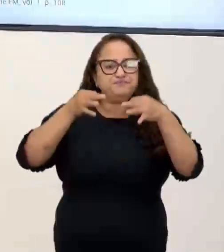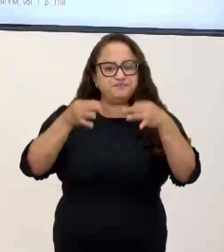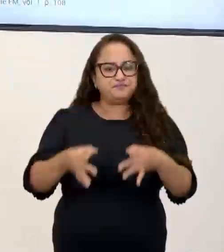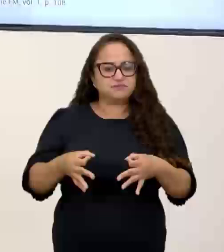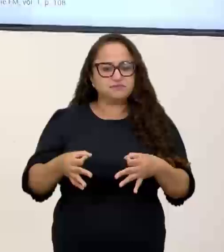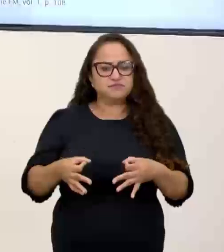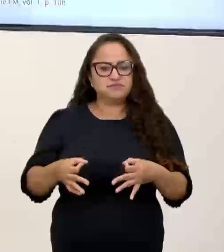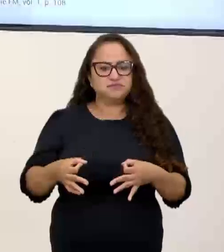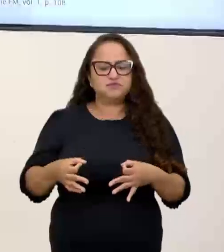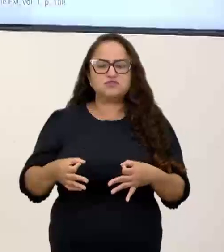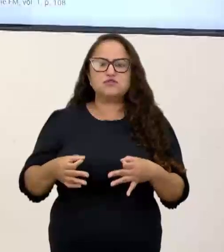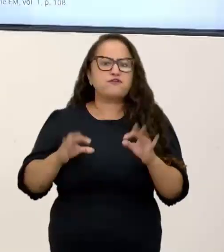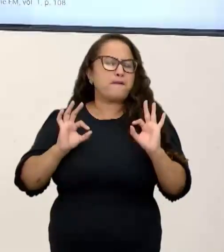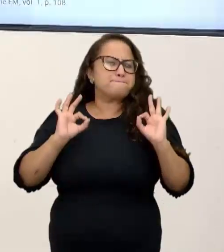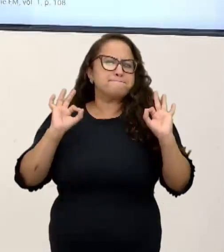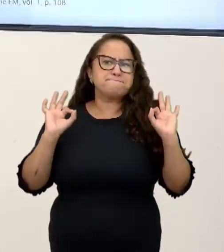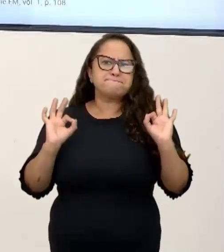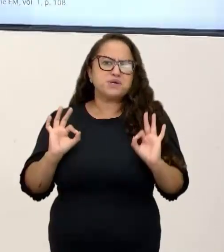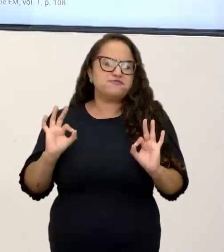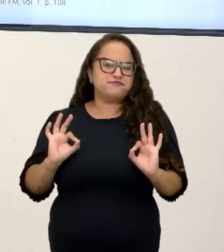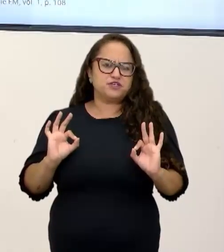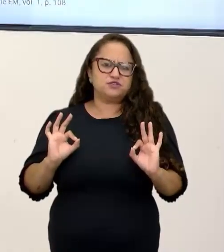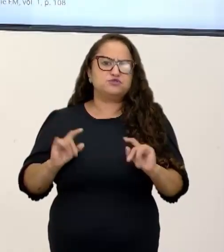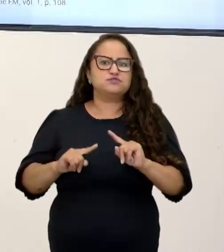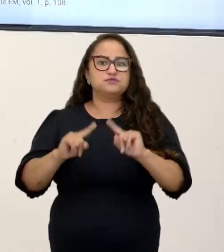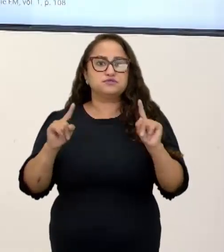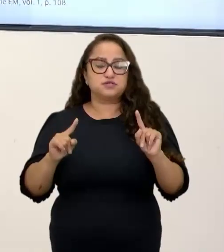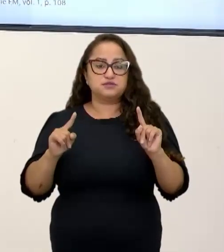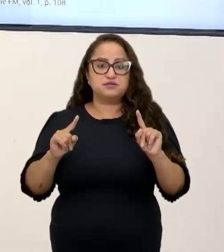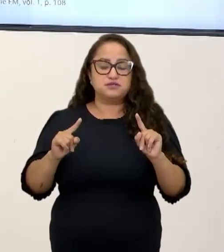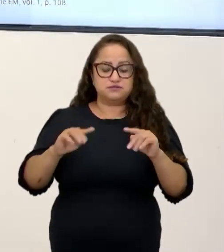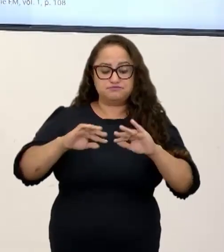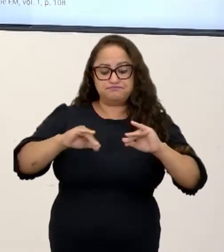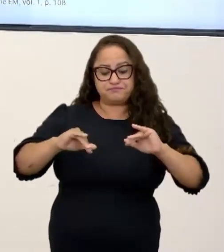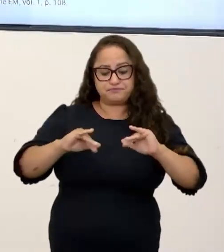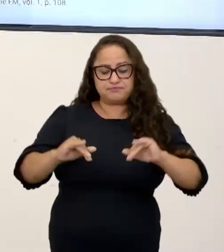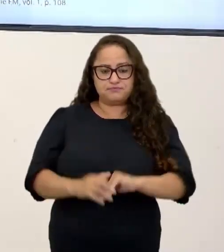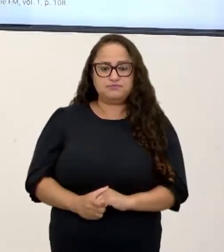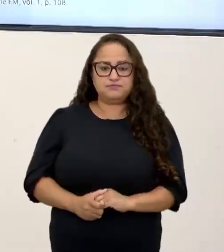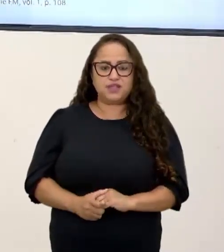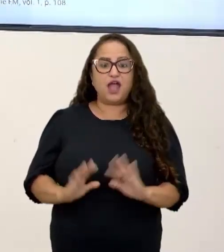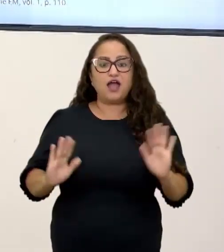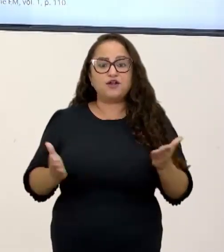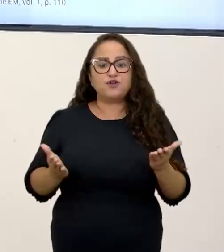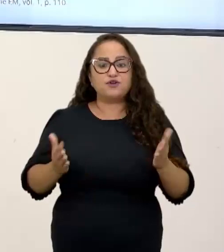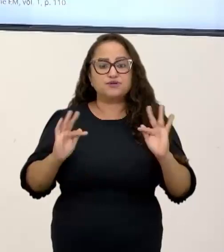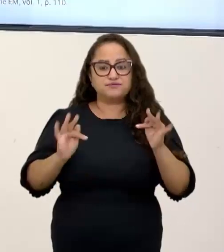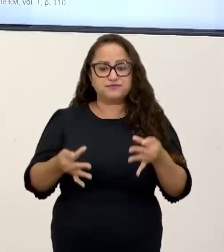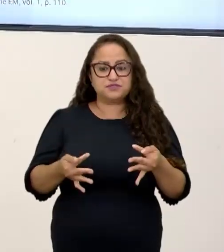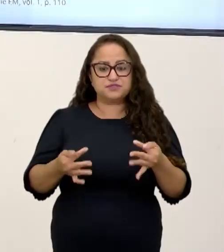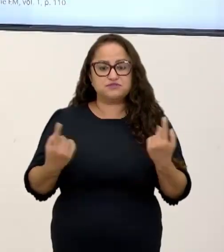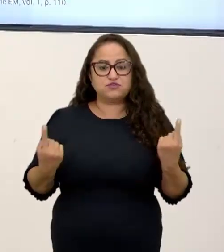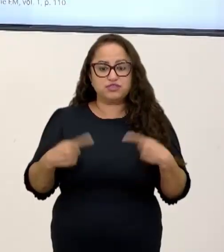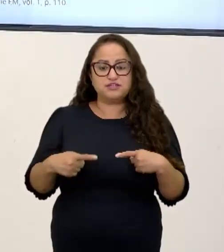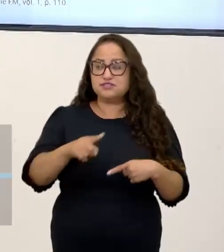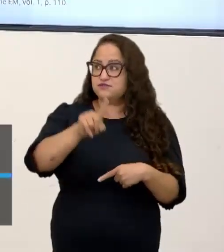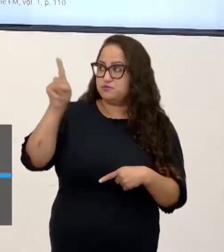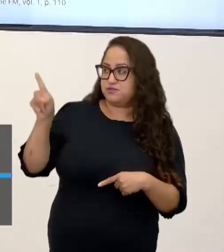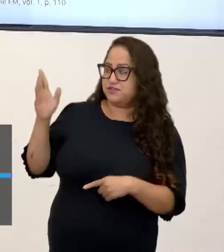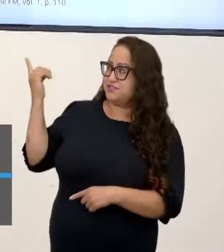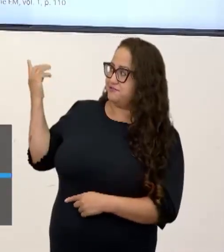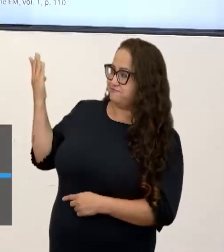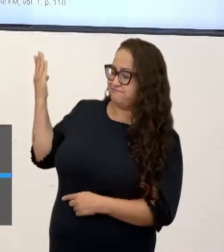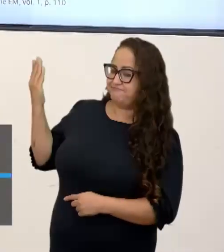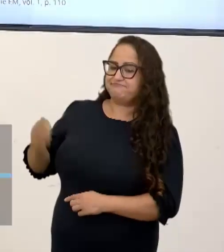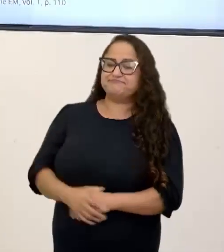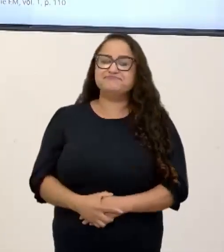a lado e ficar perfeitinho, sem faltar espaço e sem sobrar espaço. Tudo bem? Agora, para finalizar a aula, eu tenho um desafiozinho para vocês. Olha lá, pode